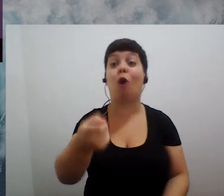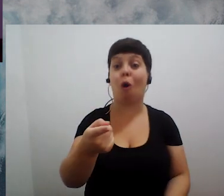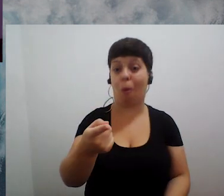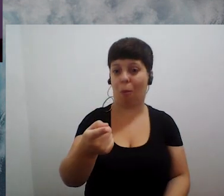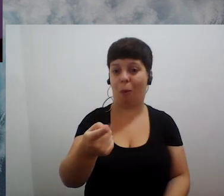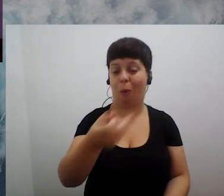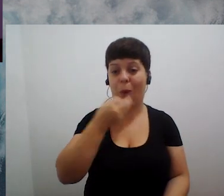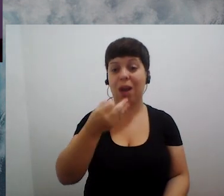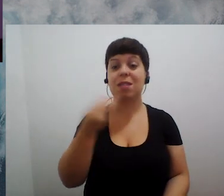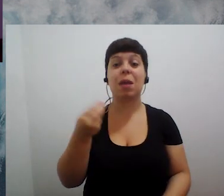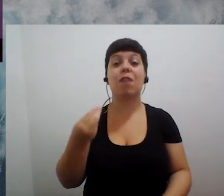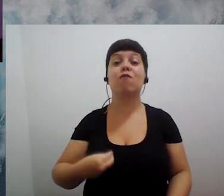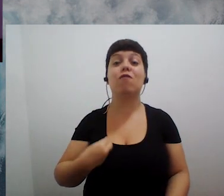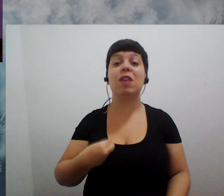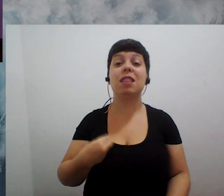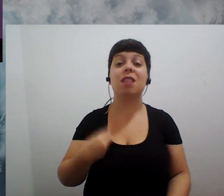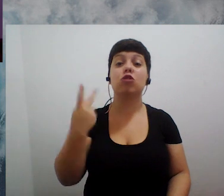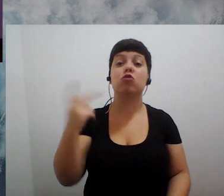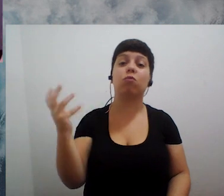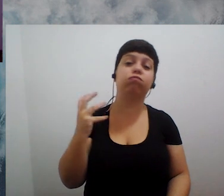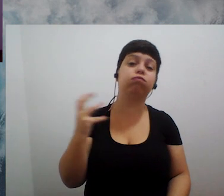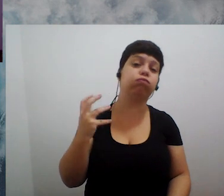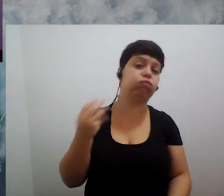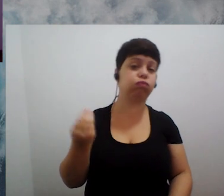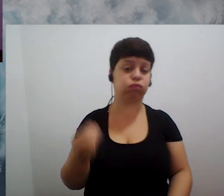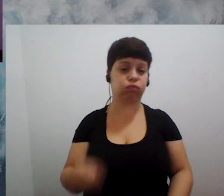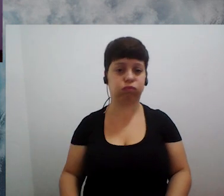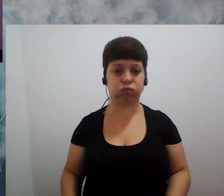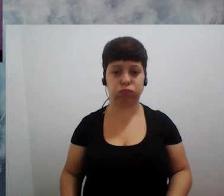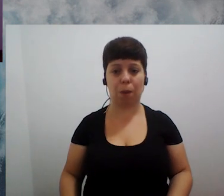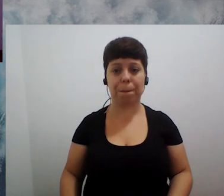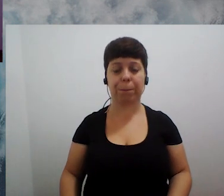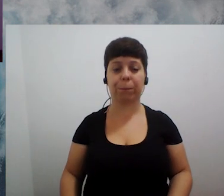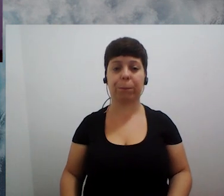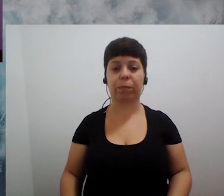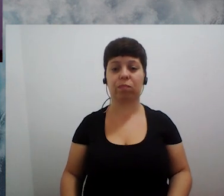como que você vê isso, né? E como que isso fez parte da sua vida e da sua trajetória?